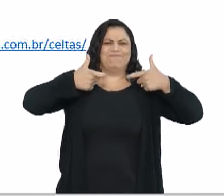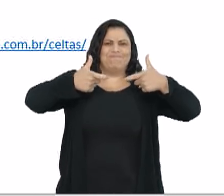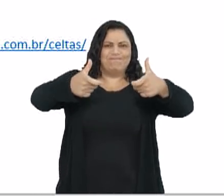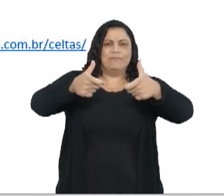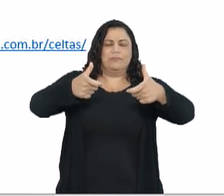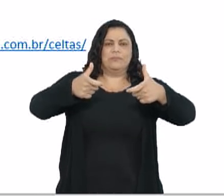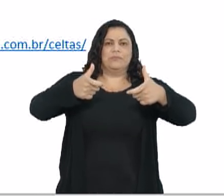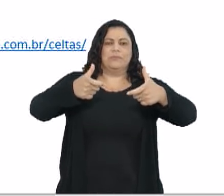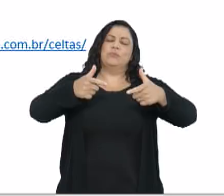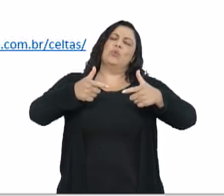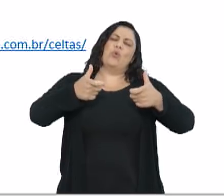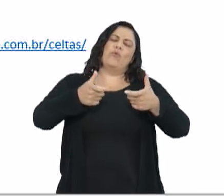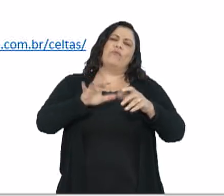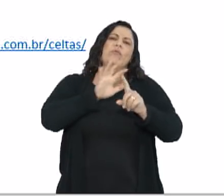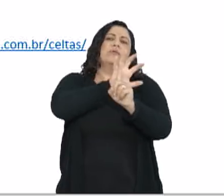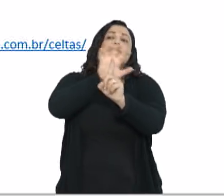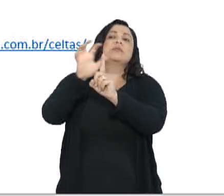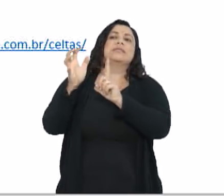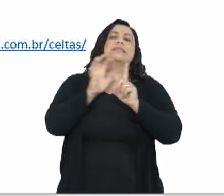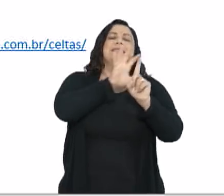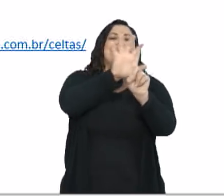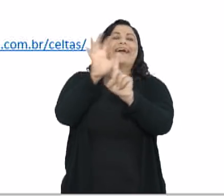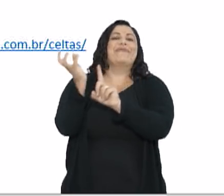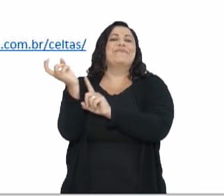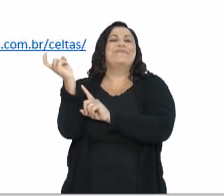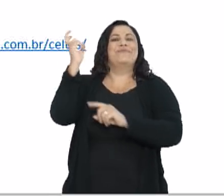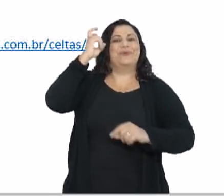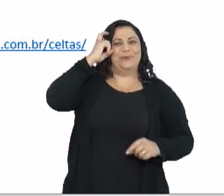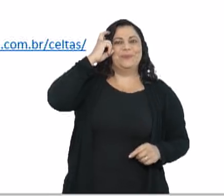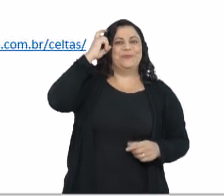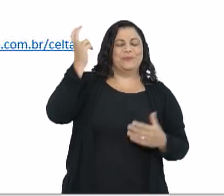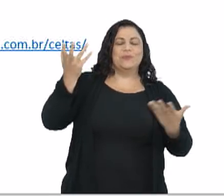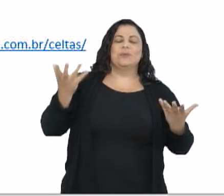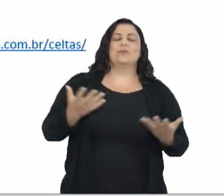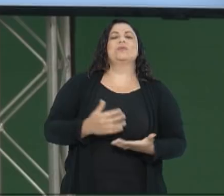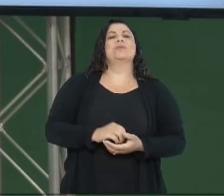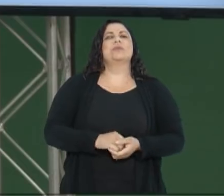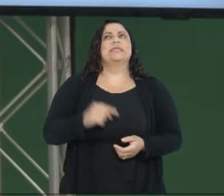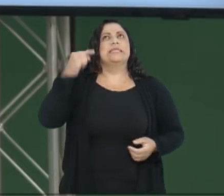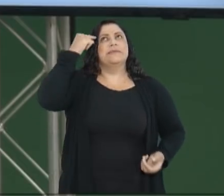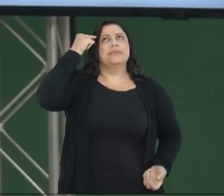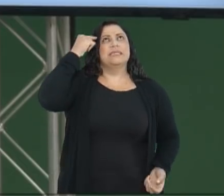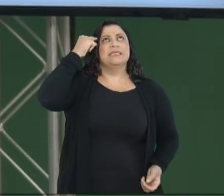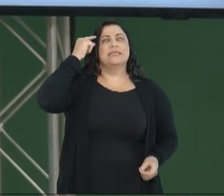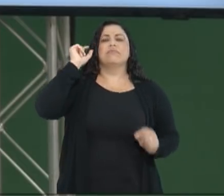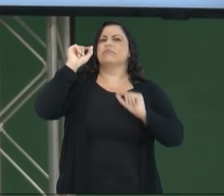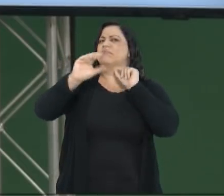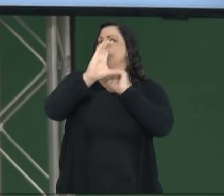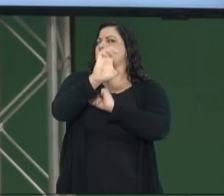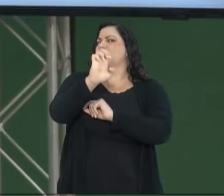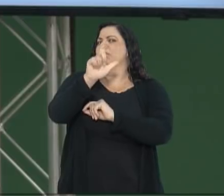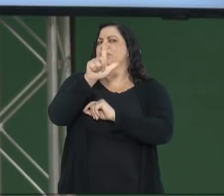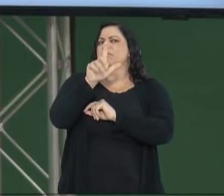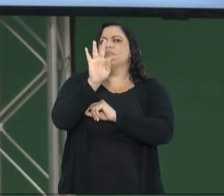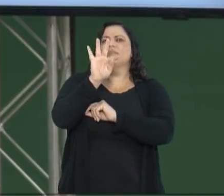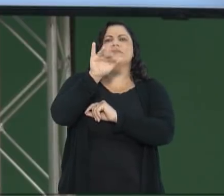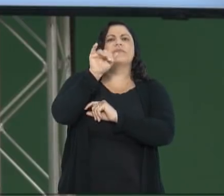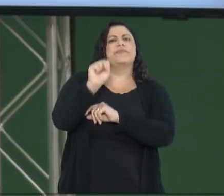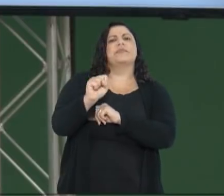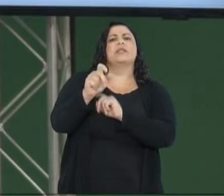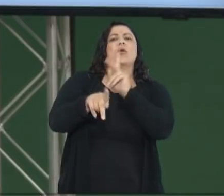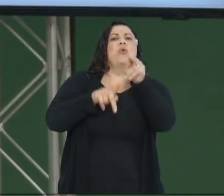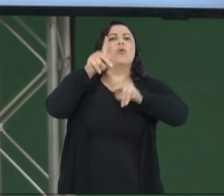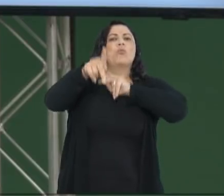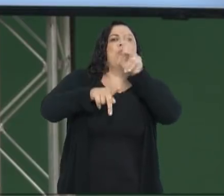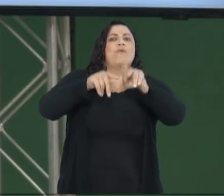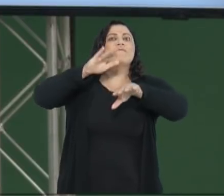tradições posteriores. Então, seria pensar assim que os celtas foram um dos povos que